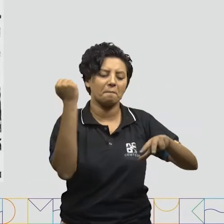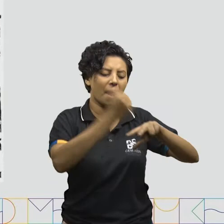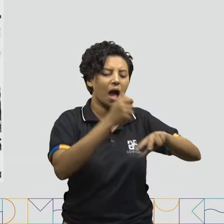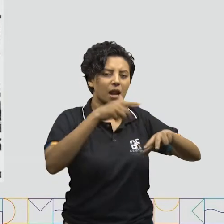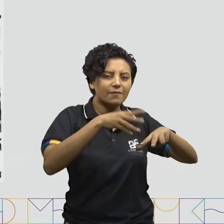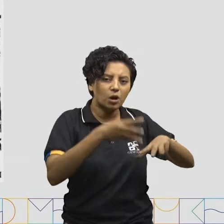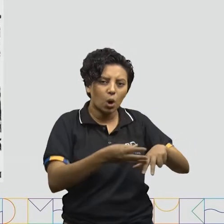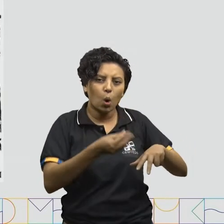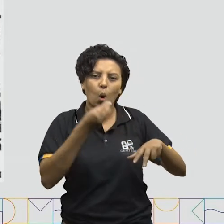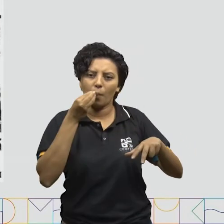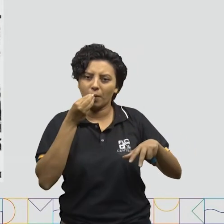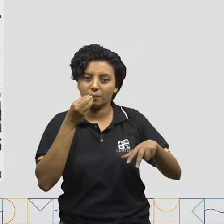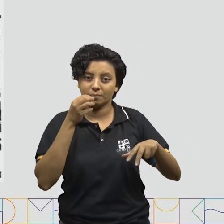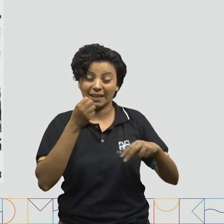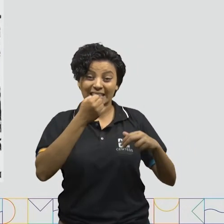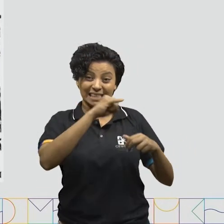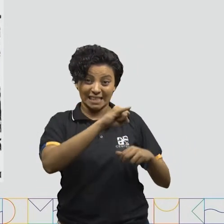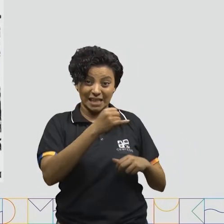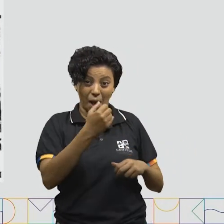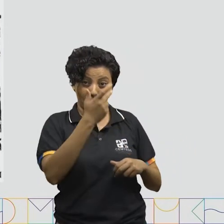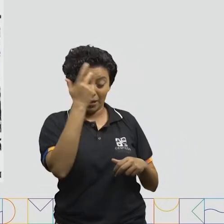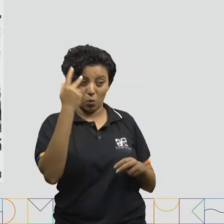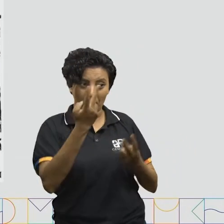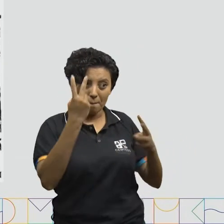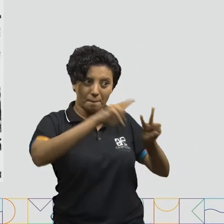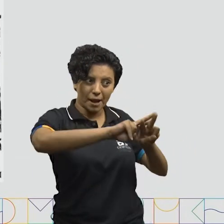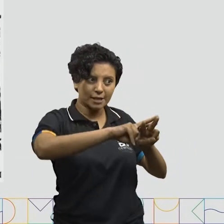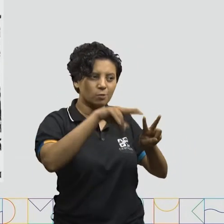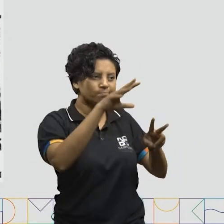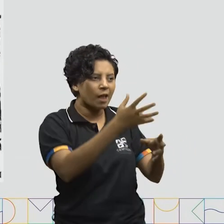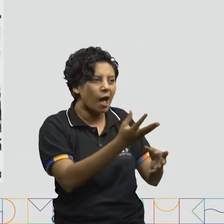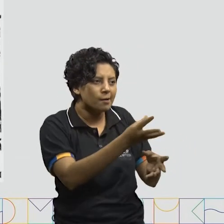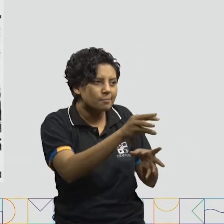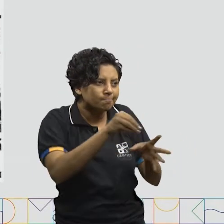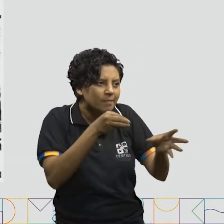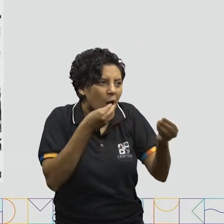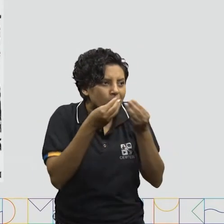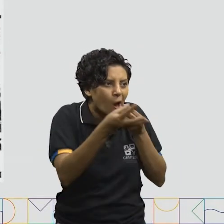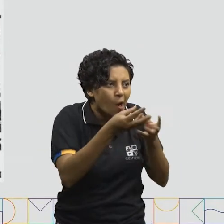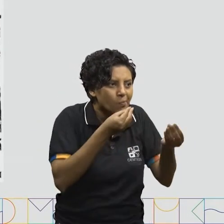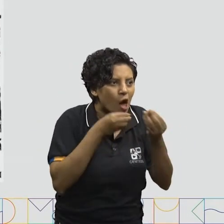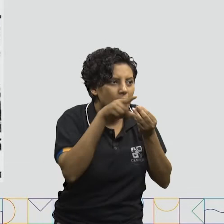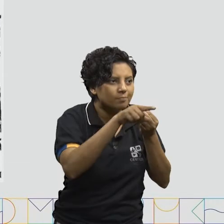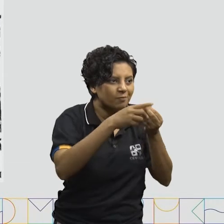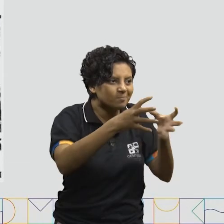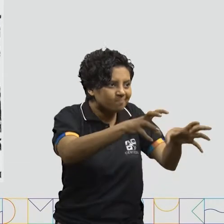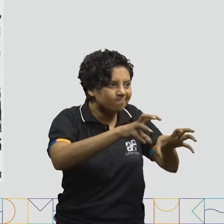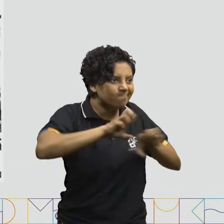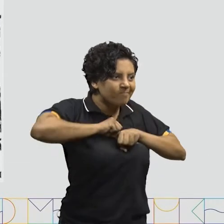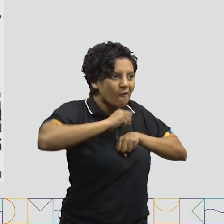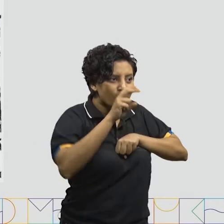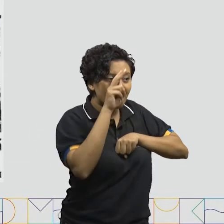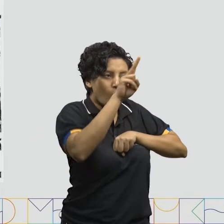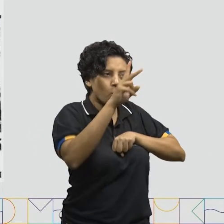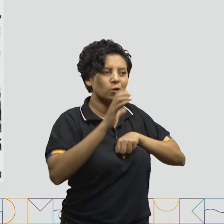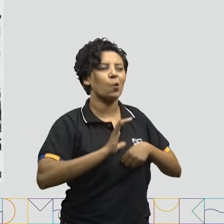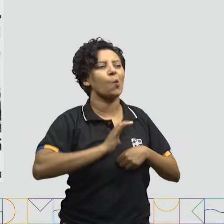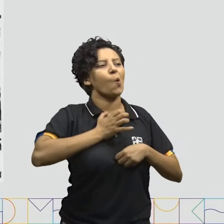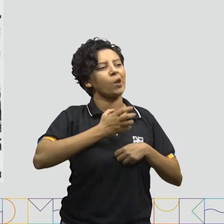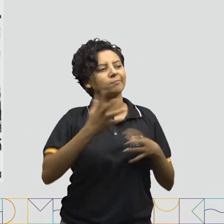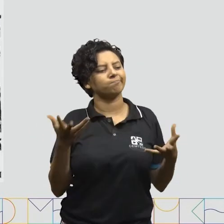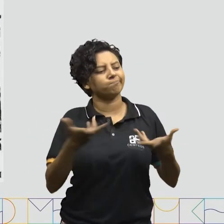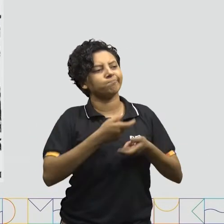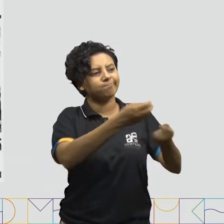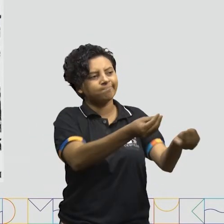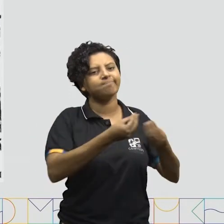que comer a carne do prisioneiro daria a eles a força, a coragem e as habilidades daquela pessoa. Ou